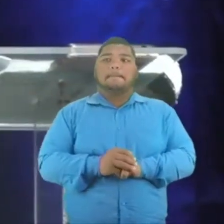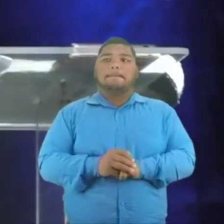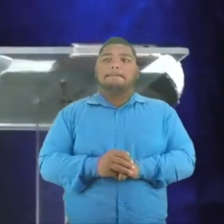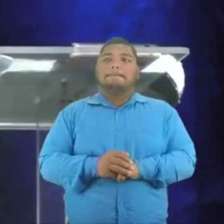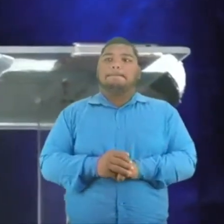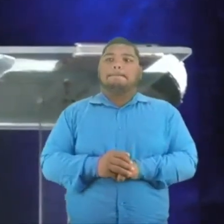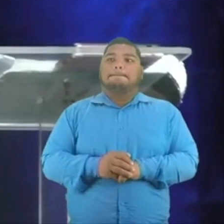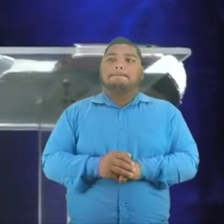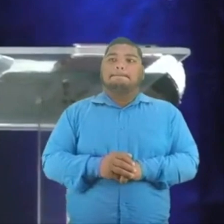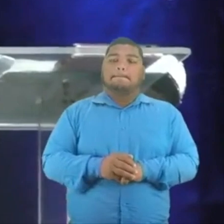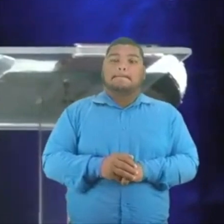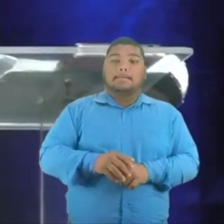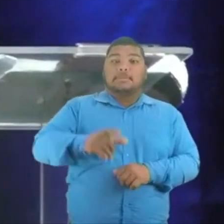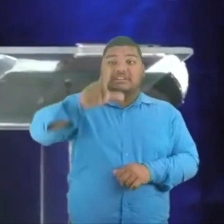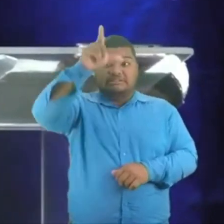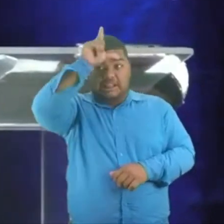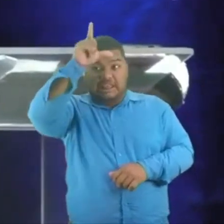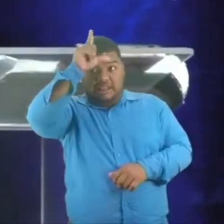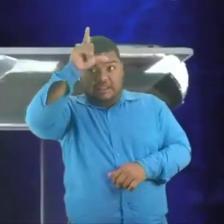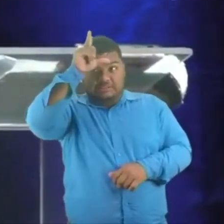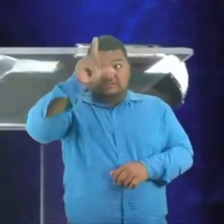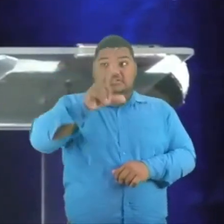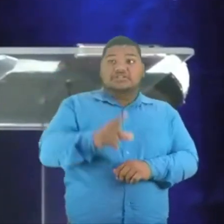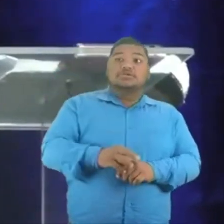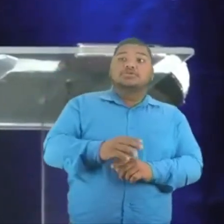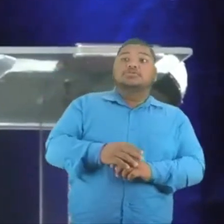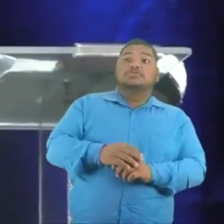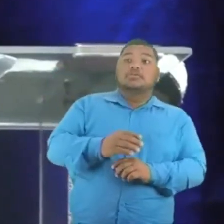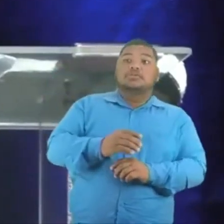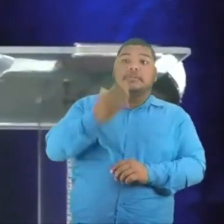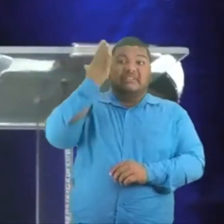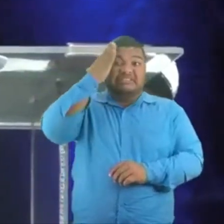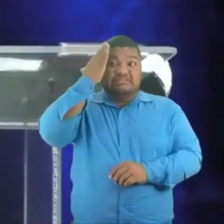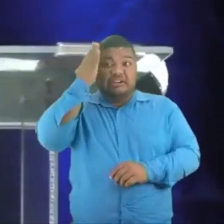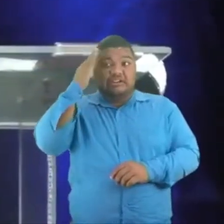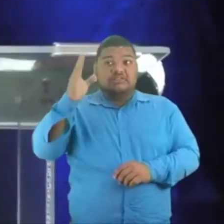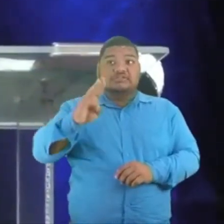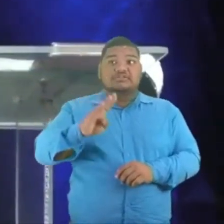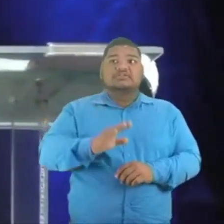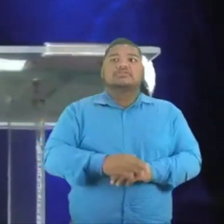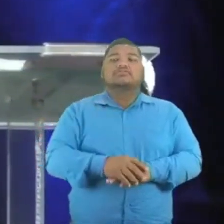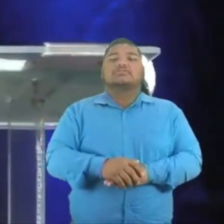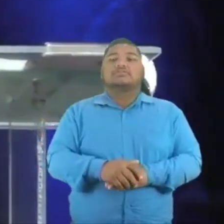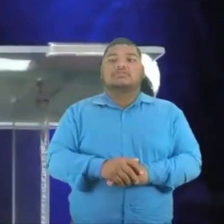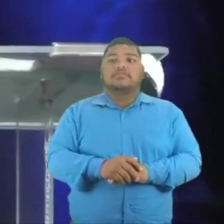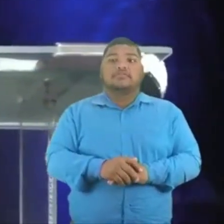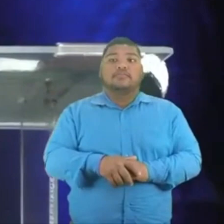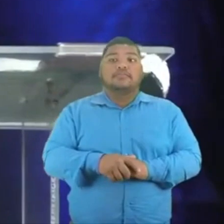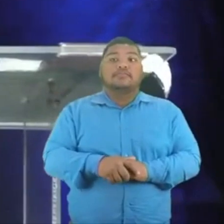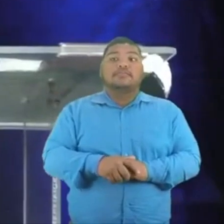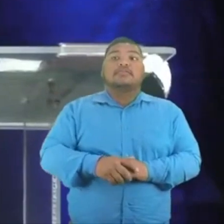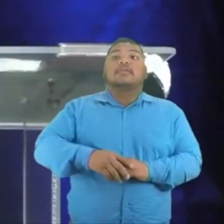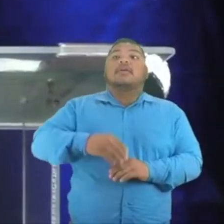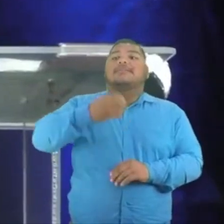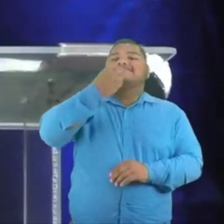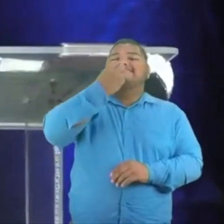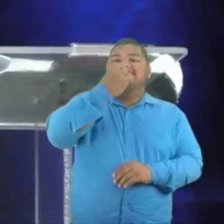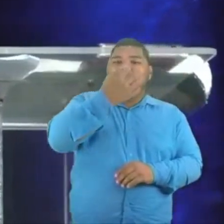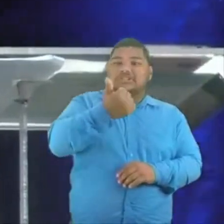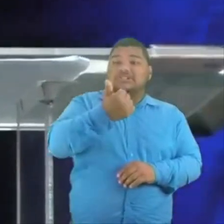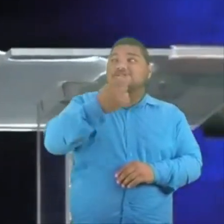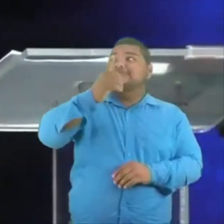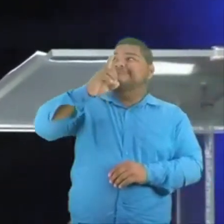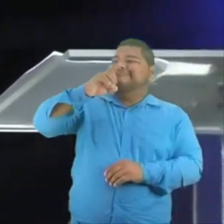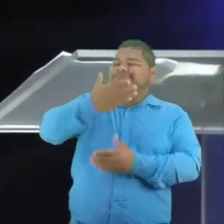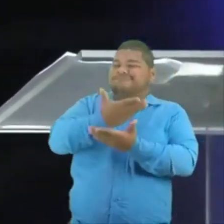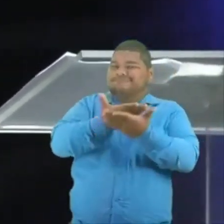Se lhe chamam de idiota, se lhe chamam de alesada, se lhe chamam de abestado, se lhe chamam de fanático, bem-aventurados são